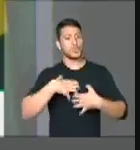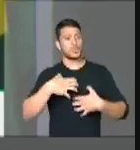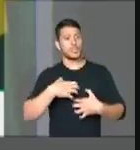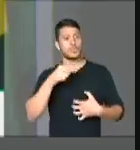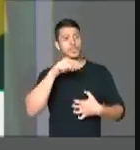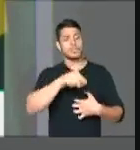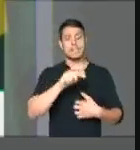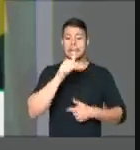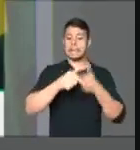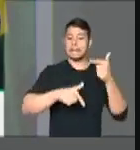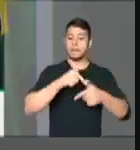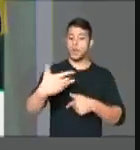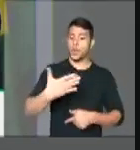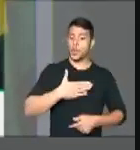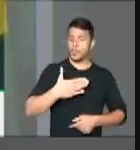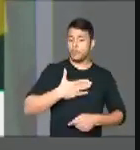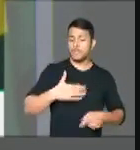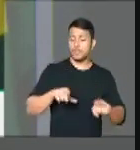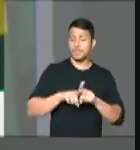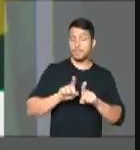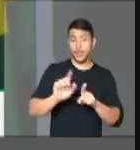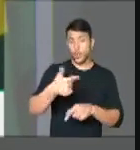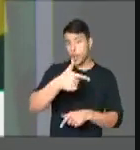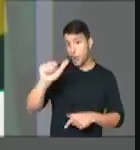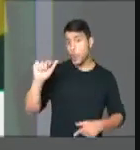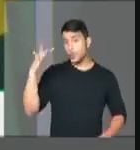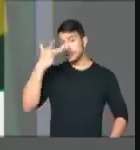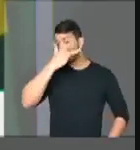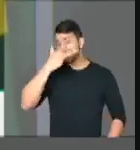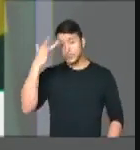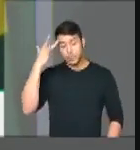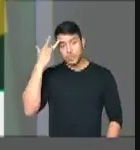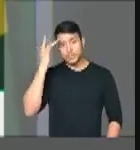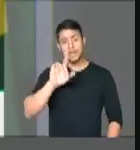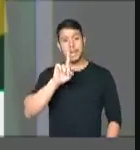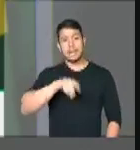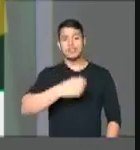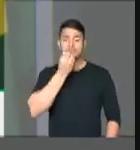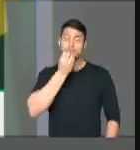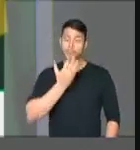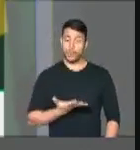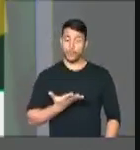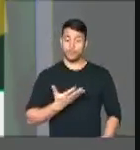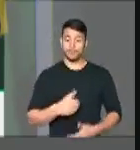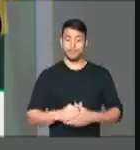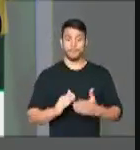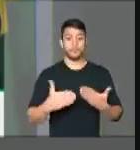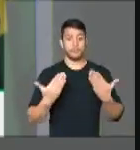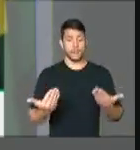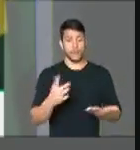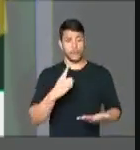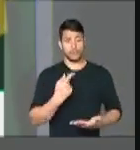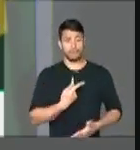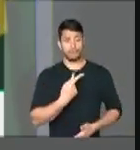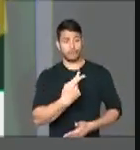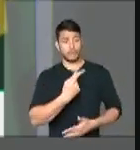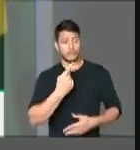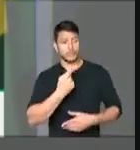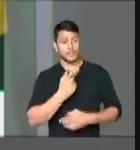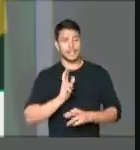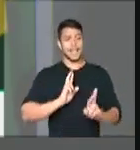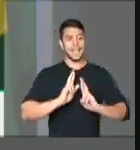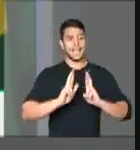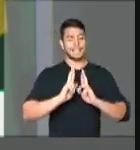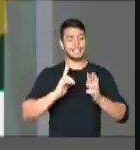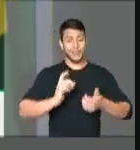forma como você lidou, não só comigo, mas como todos que estavam ali naquele dia, foi algo muito bacana. E a nossa relação só se